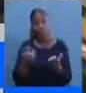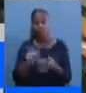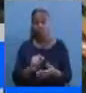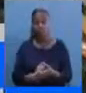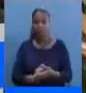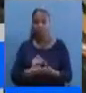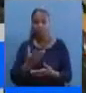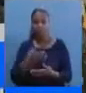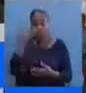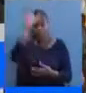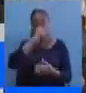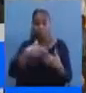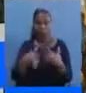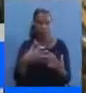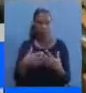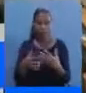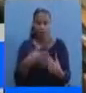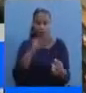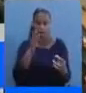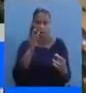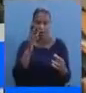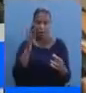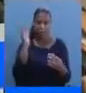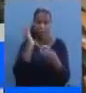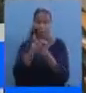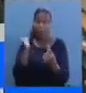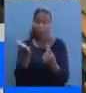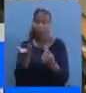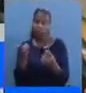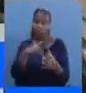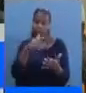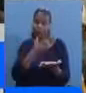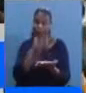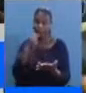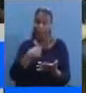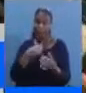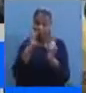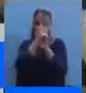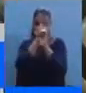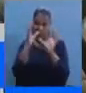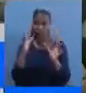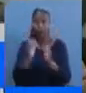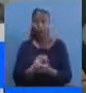Enquanto ministro, qualquer processo disciplinar chega até mim concluído.